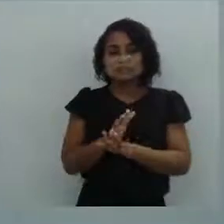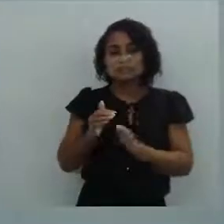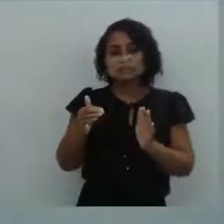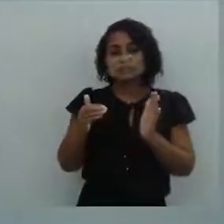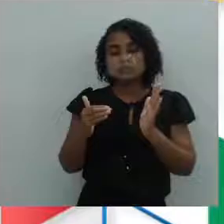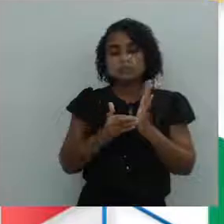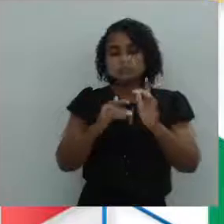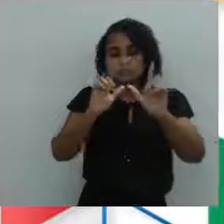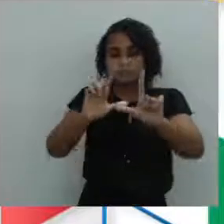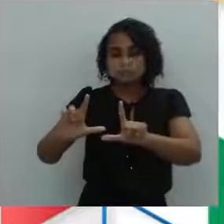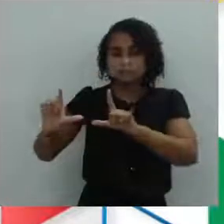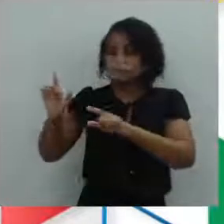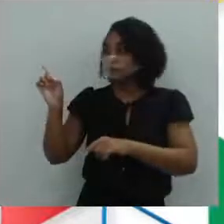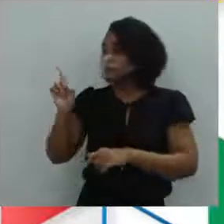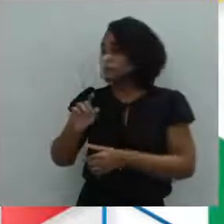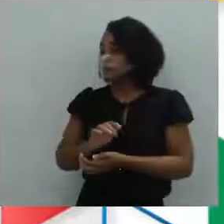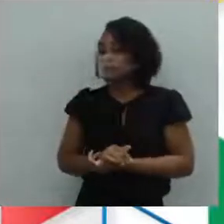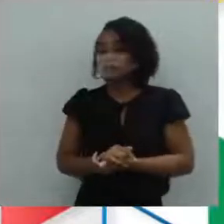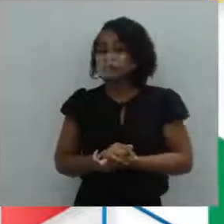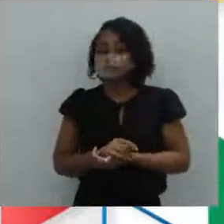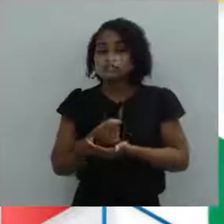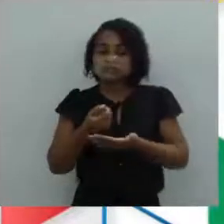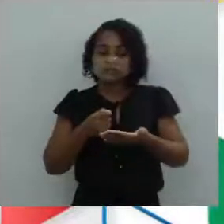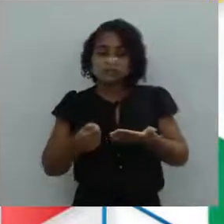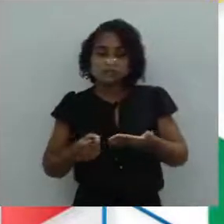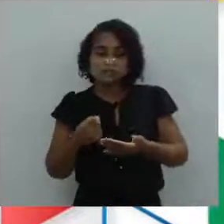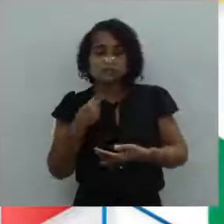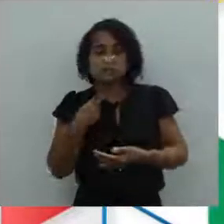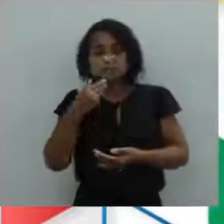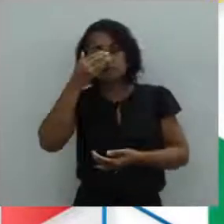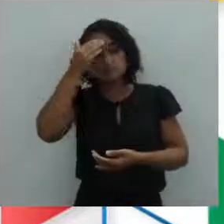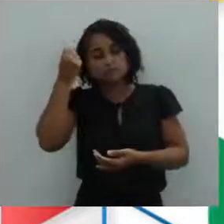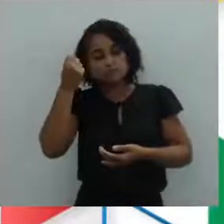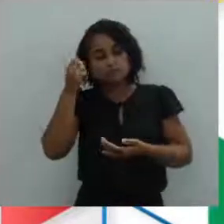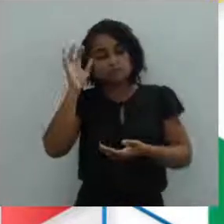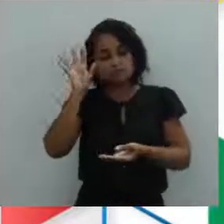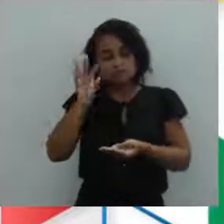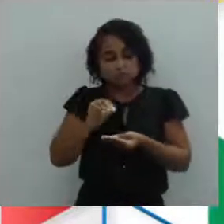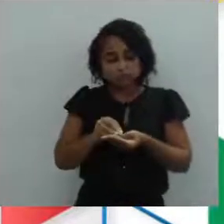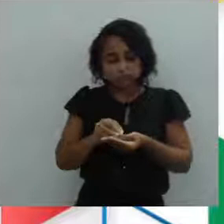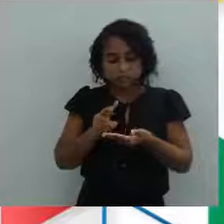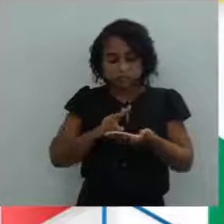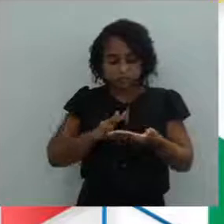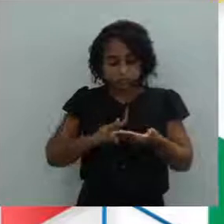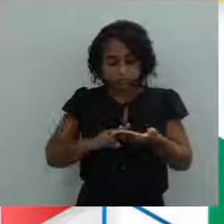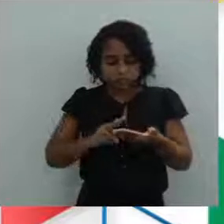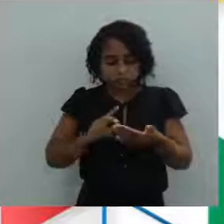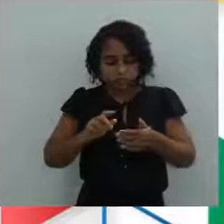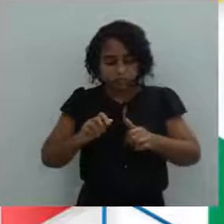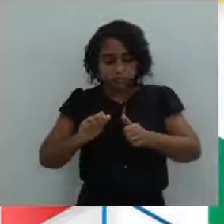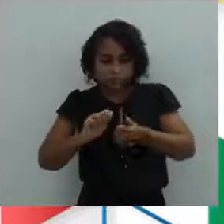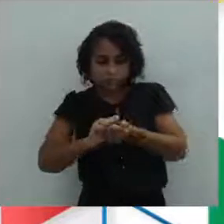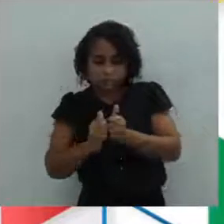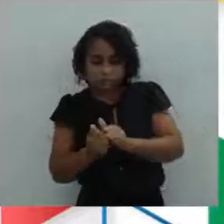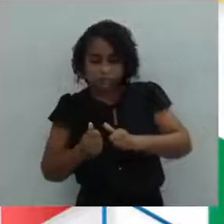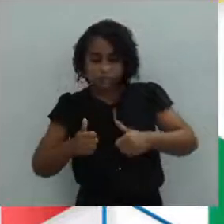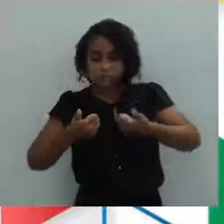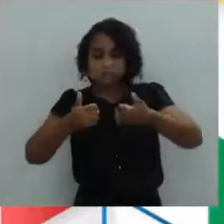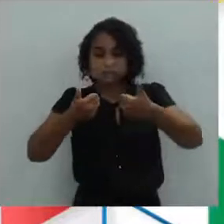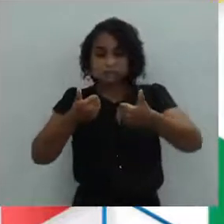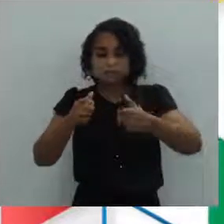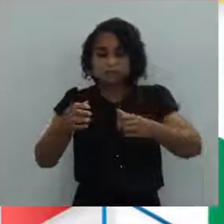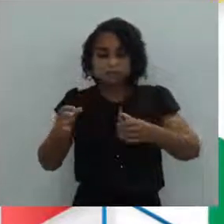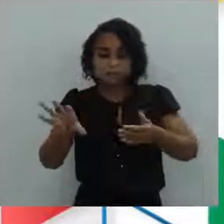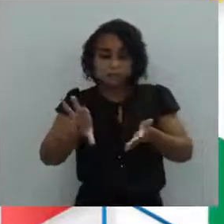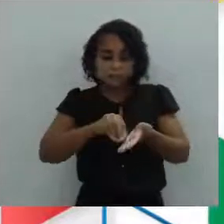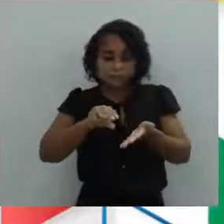slide. Após a escrita, não esqueça de revisar seus textos e aprimorá-los. Colete o maior número possível